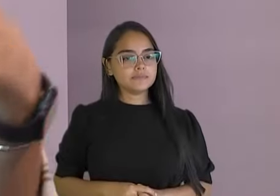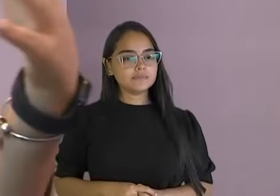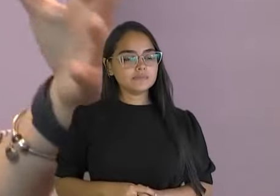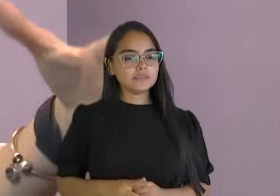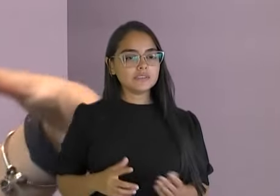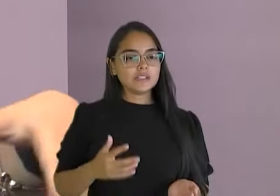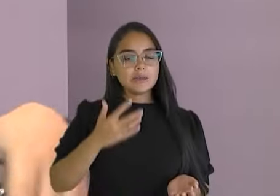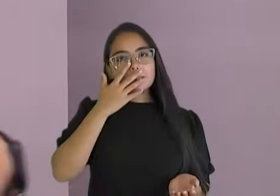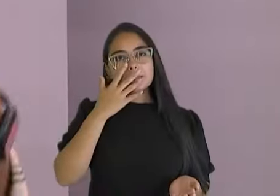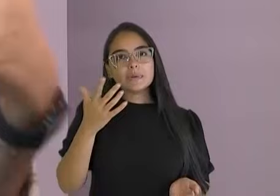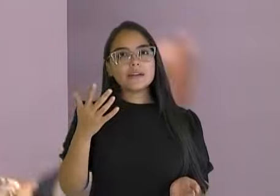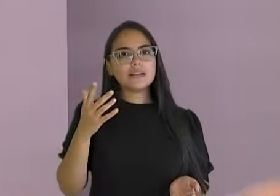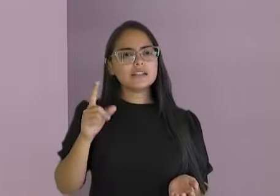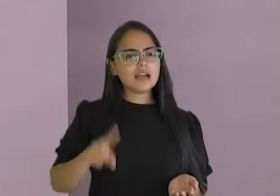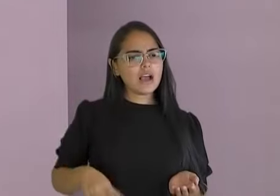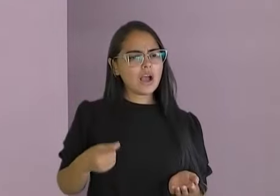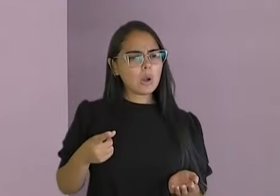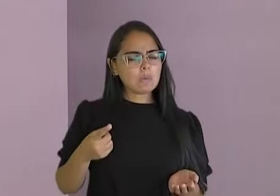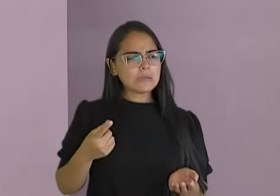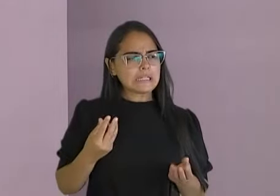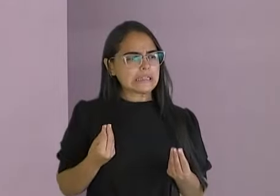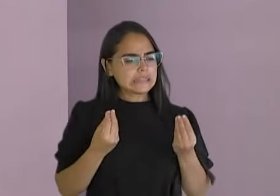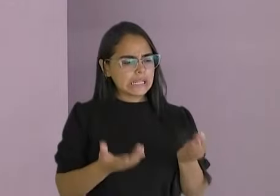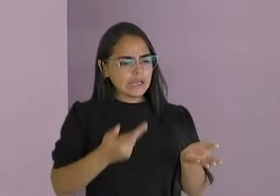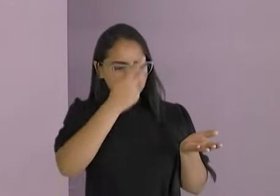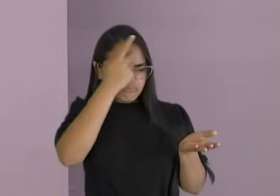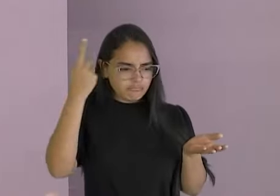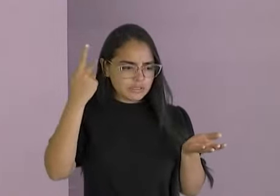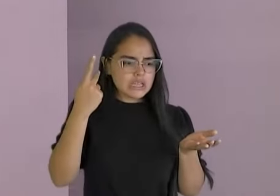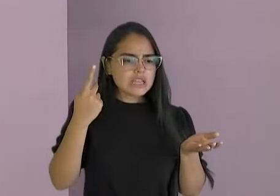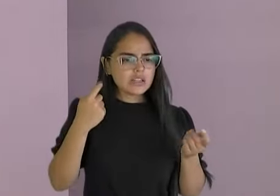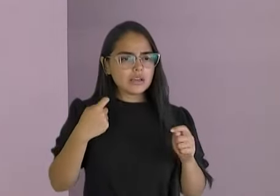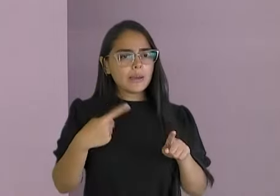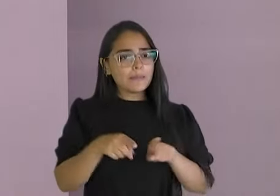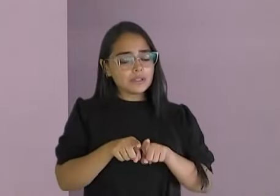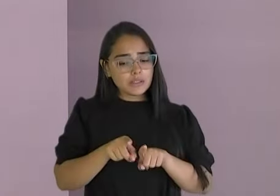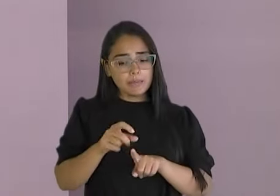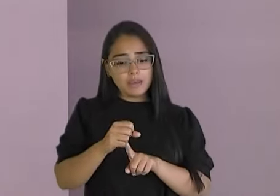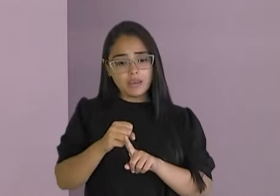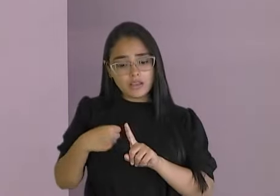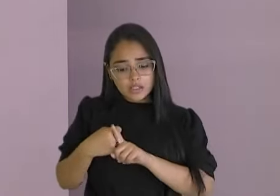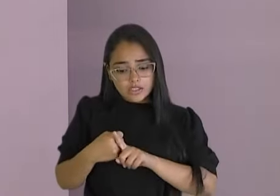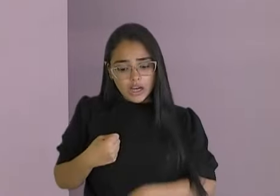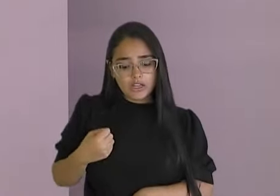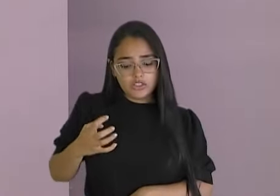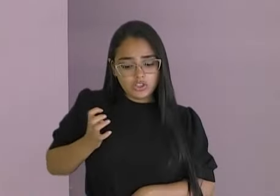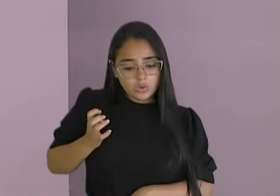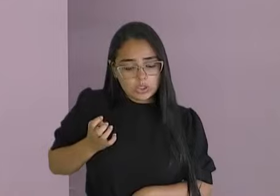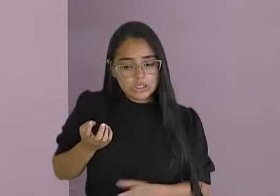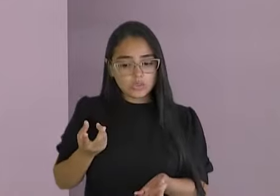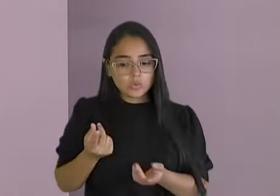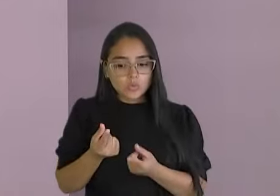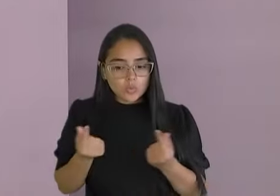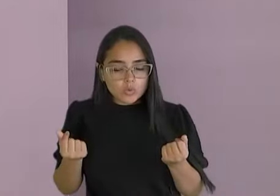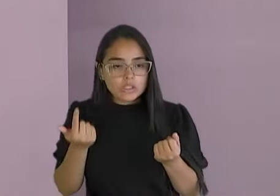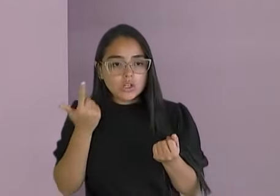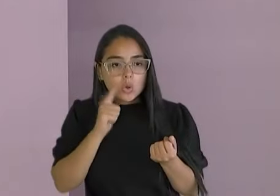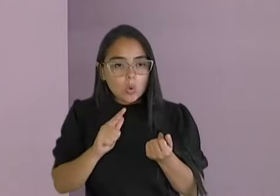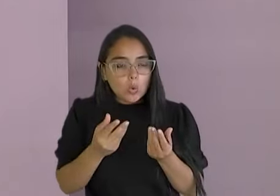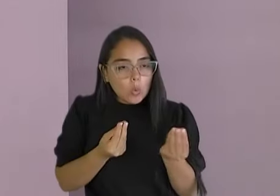visto como algo potente para as pessoas, né? Então a gente tem que ver até a realidade socioeconômica, né? Quem são as pessoas mais atingidas,